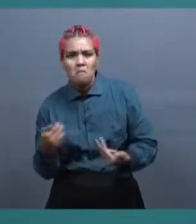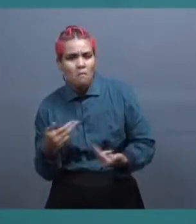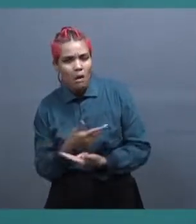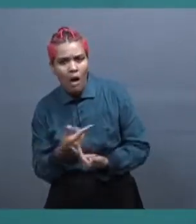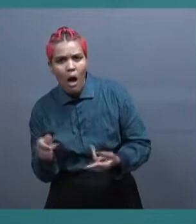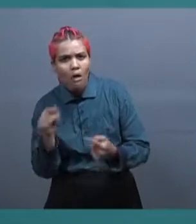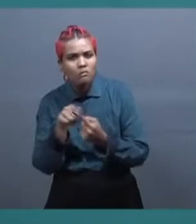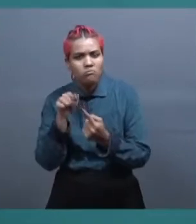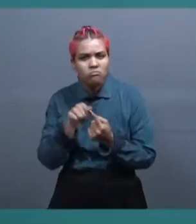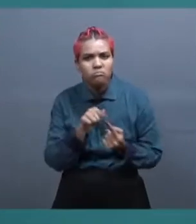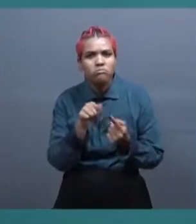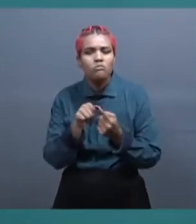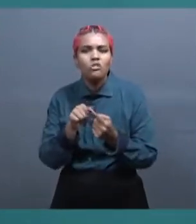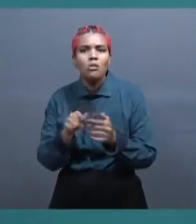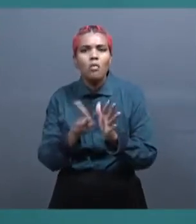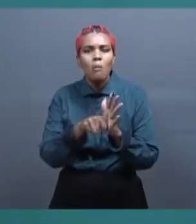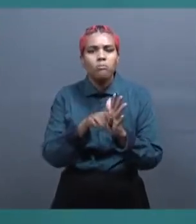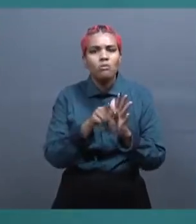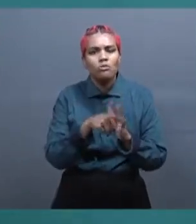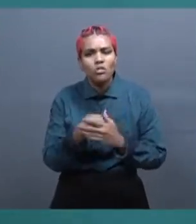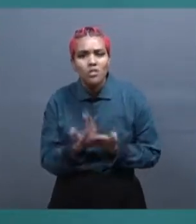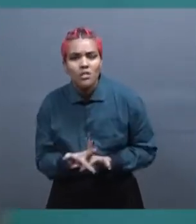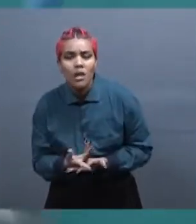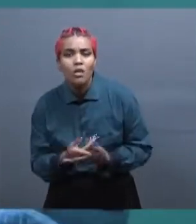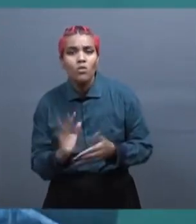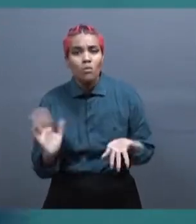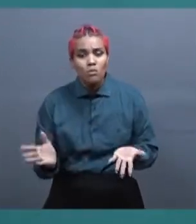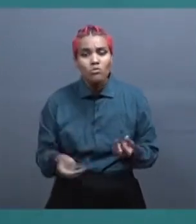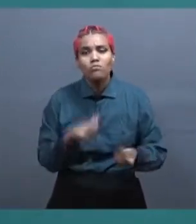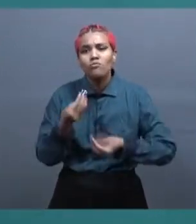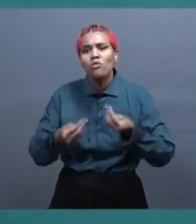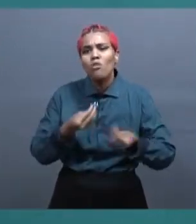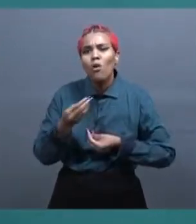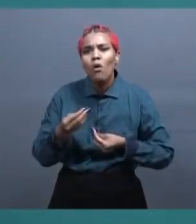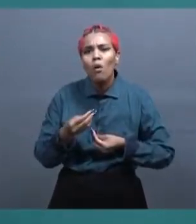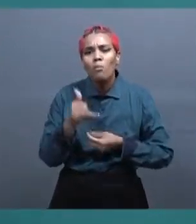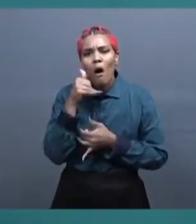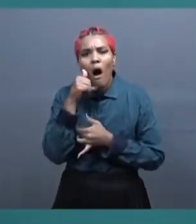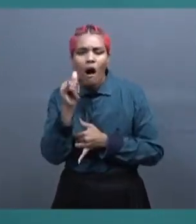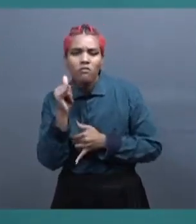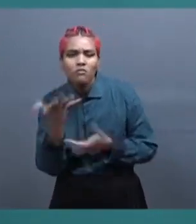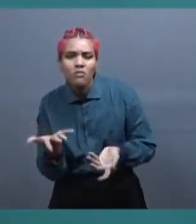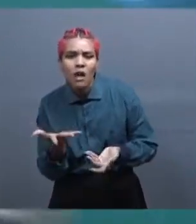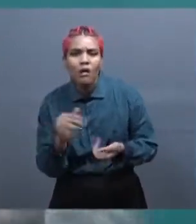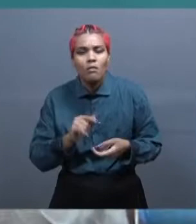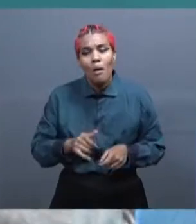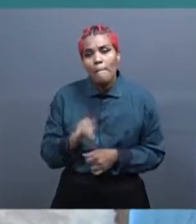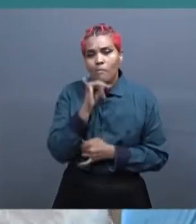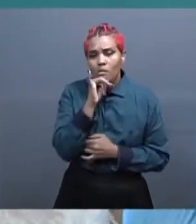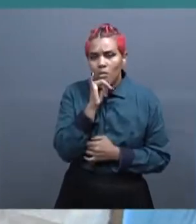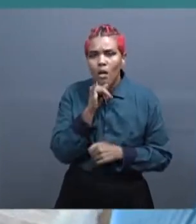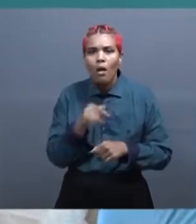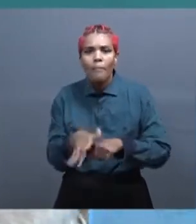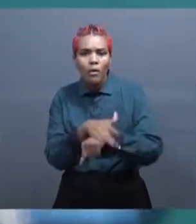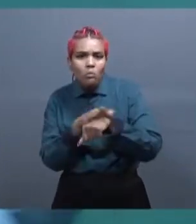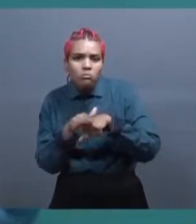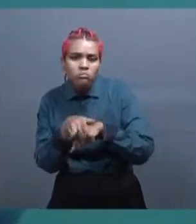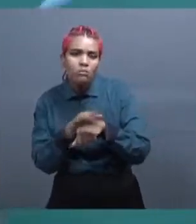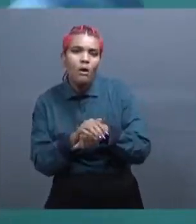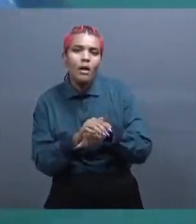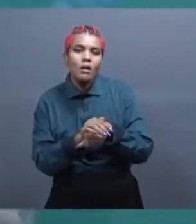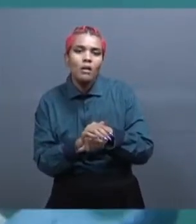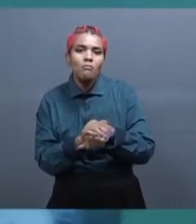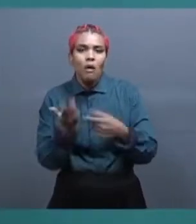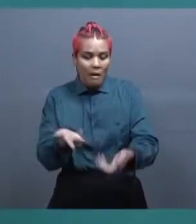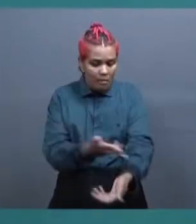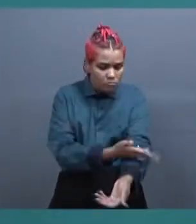também tem um outro projeto a gente faz que o projeto da prevenção pessoas que têm algum tipo de doença que ela faz na pele dela ali é como um